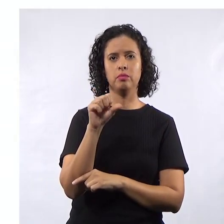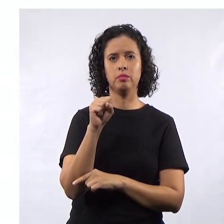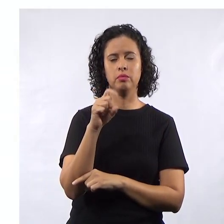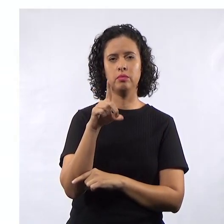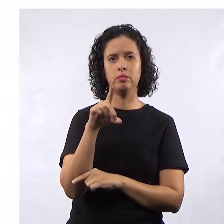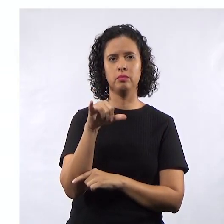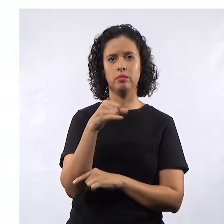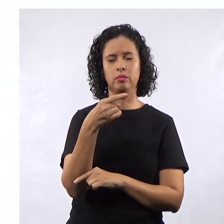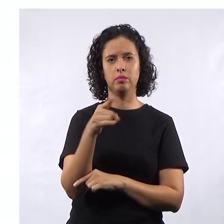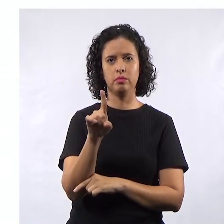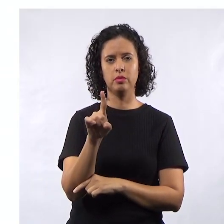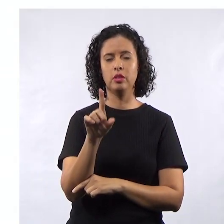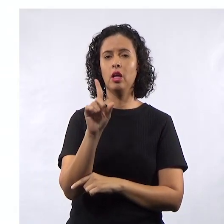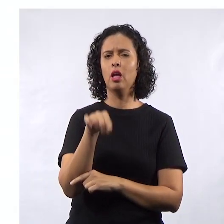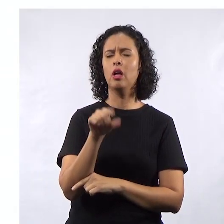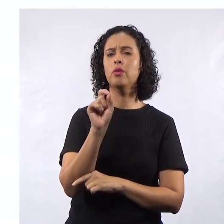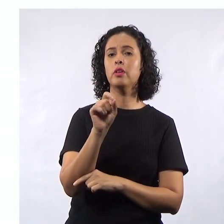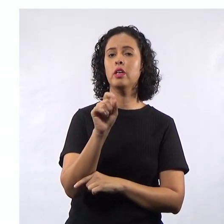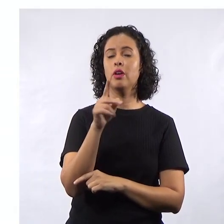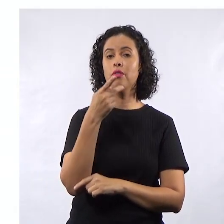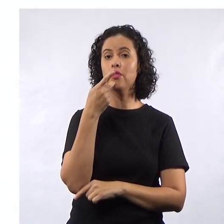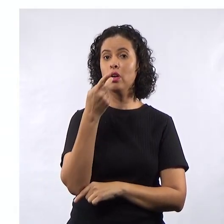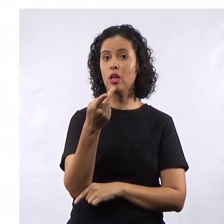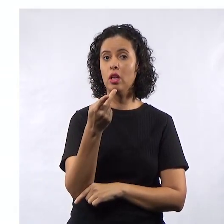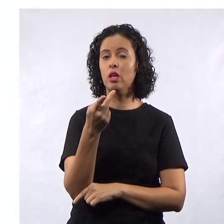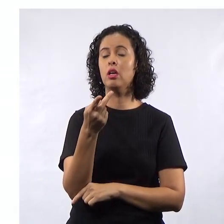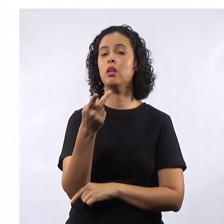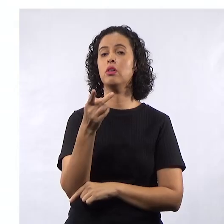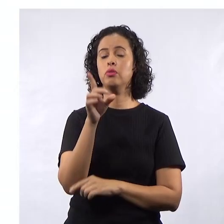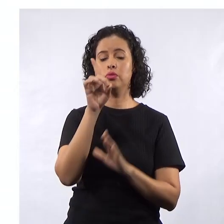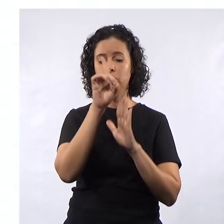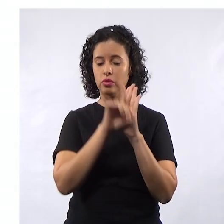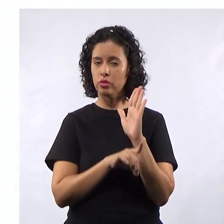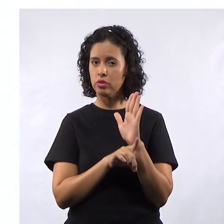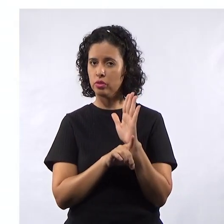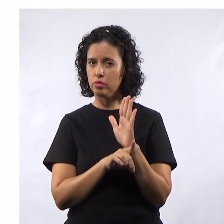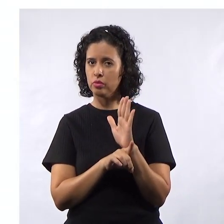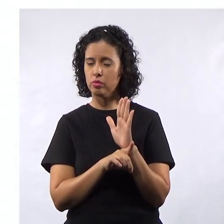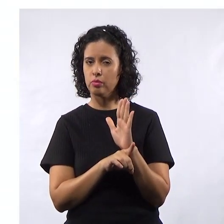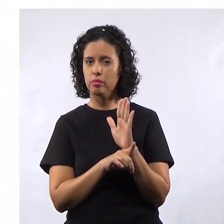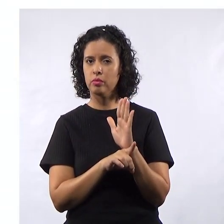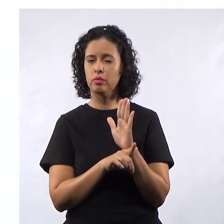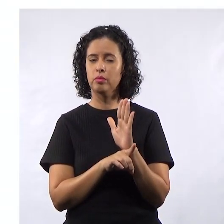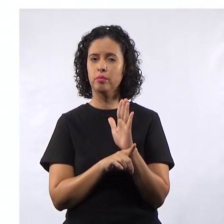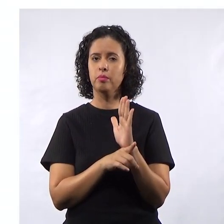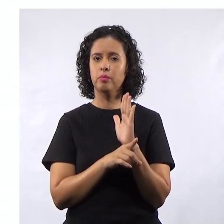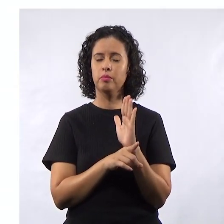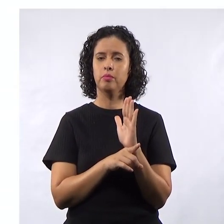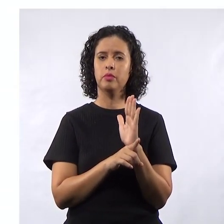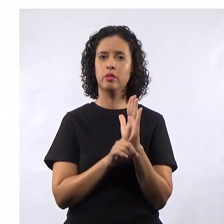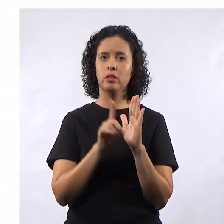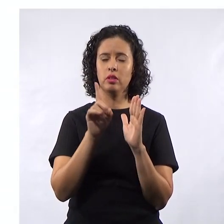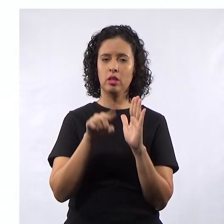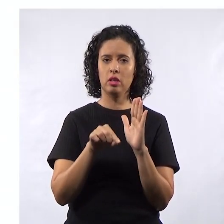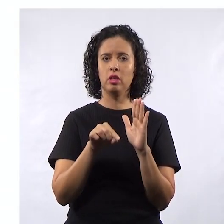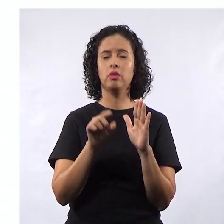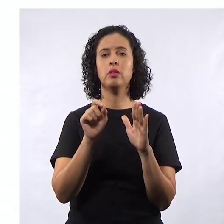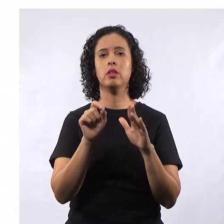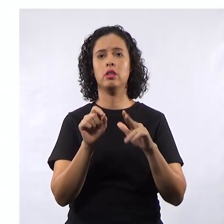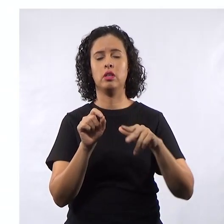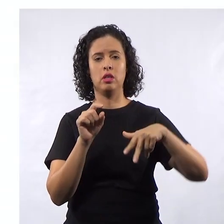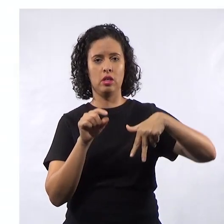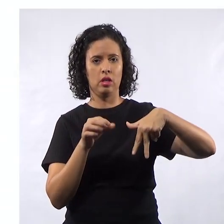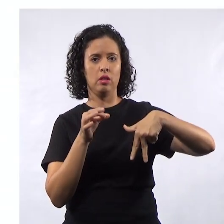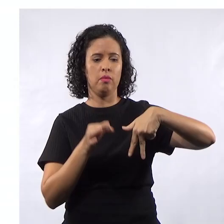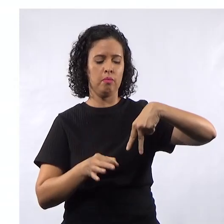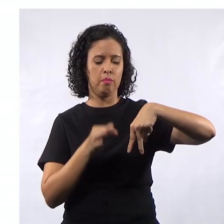jurisdição nada mais é do que dizer o direito, né? Ou seja, aqui quem tem jurisdição são os nossos magistrados, são